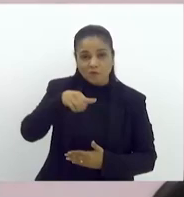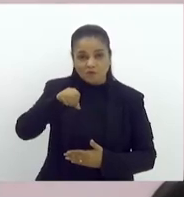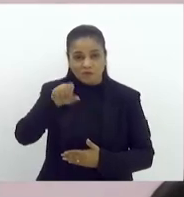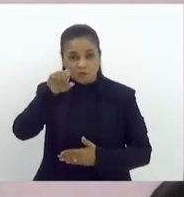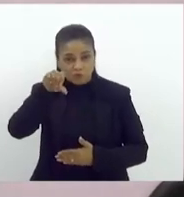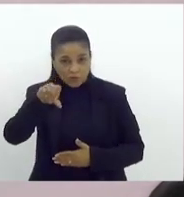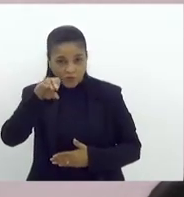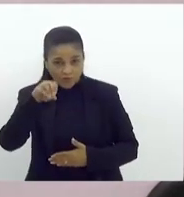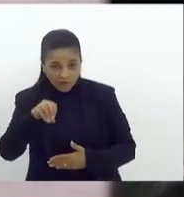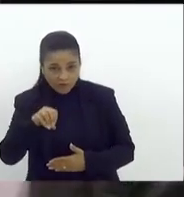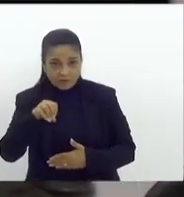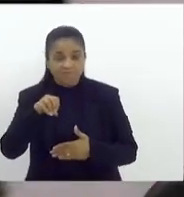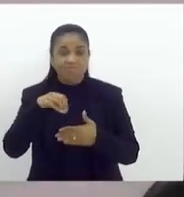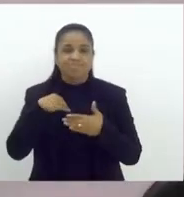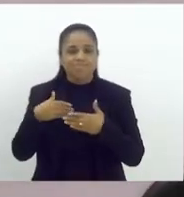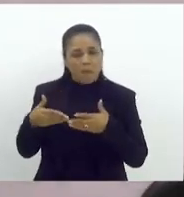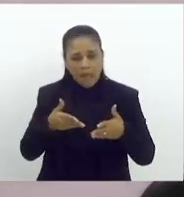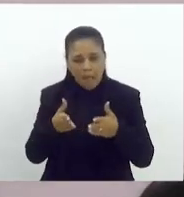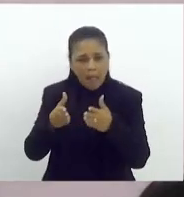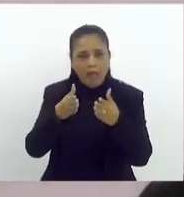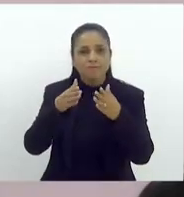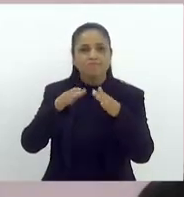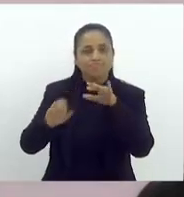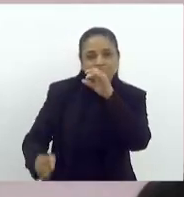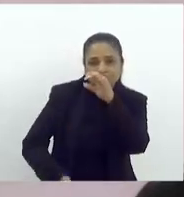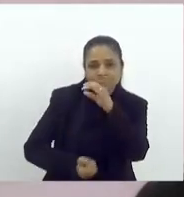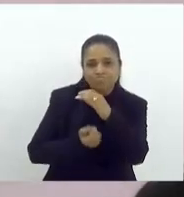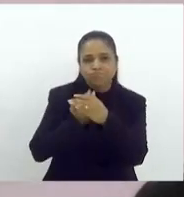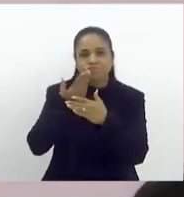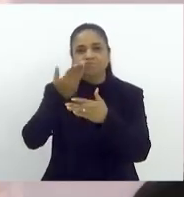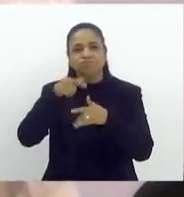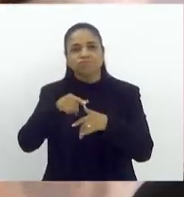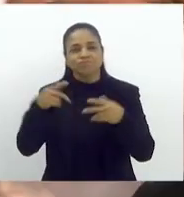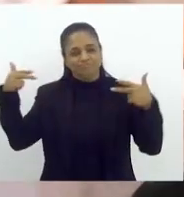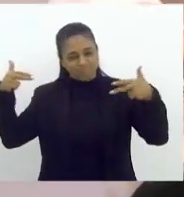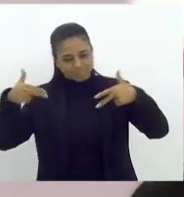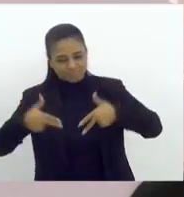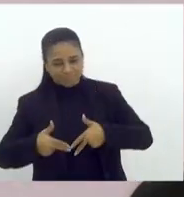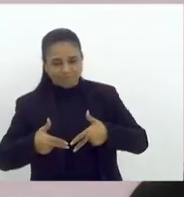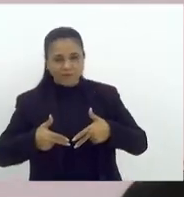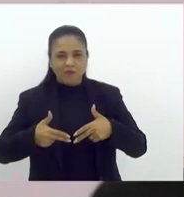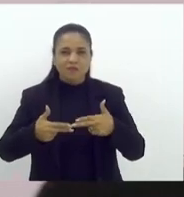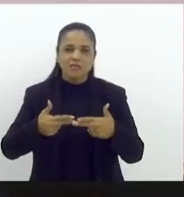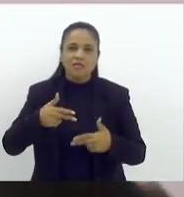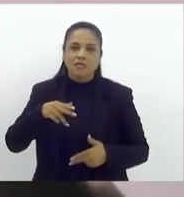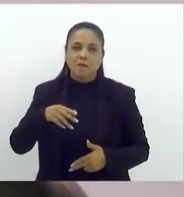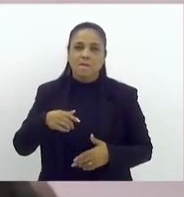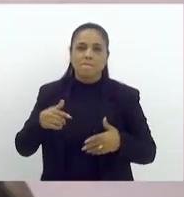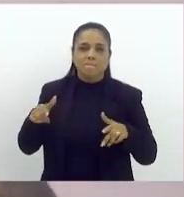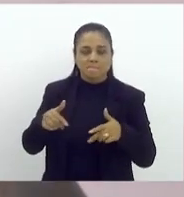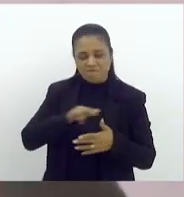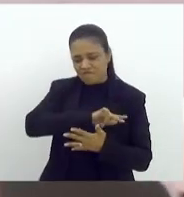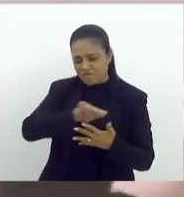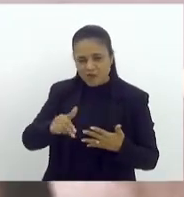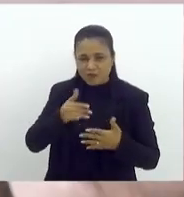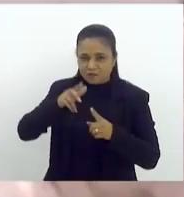caminhos para que todos os elementos da cultura hip hop o Break O Mc o grafite e o conhecimento